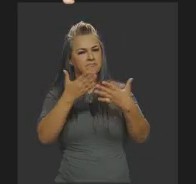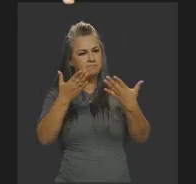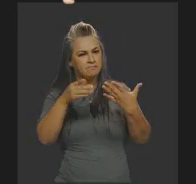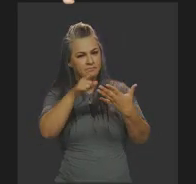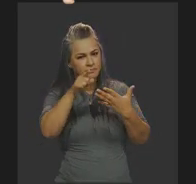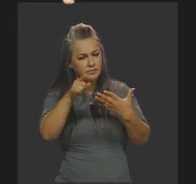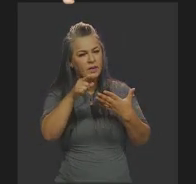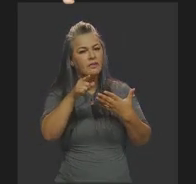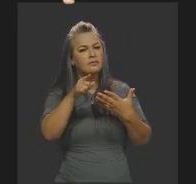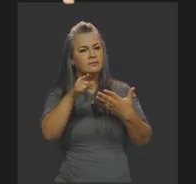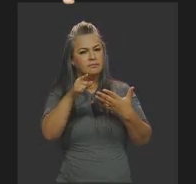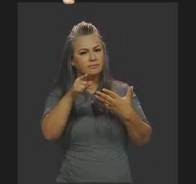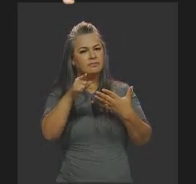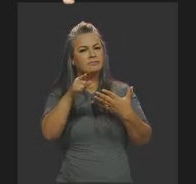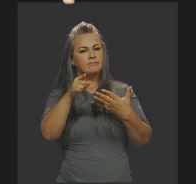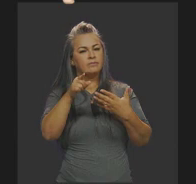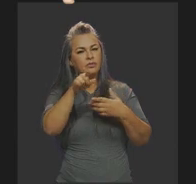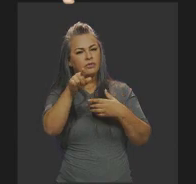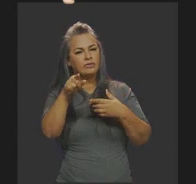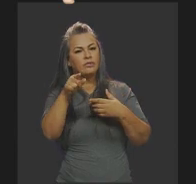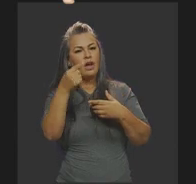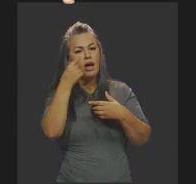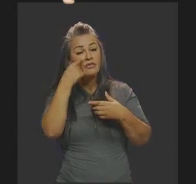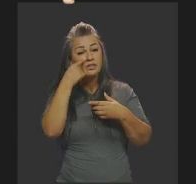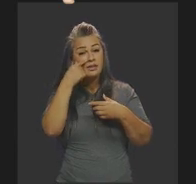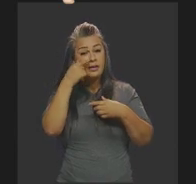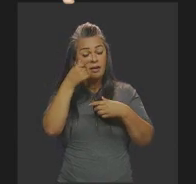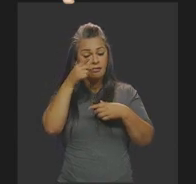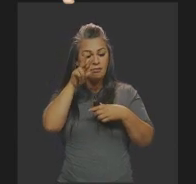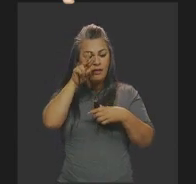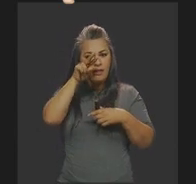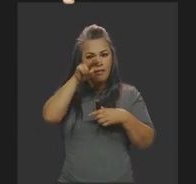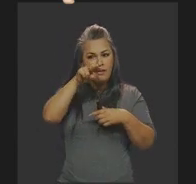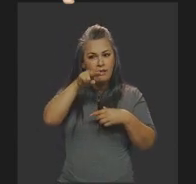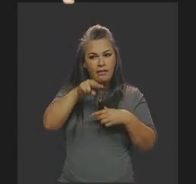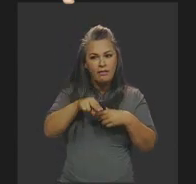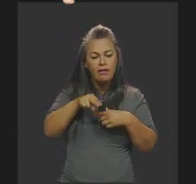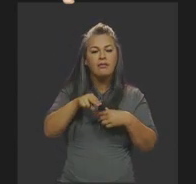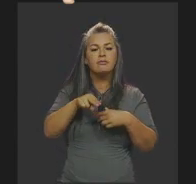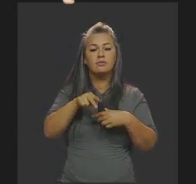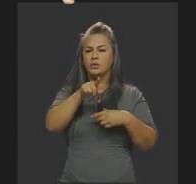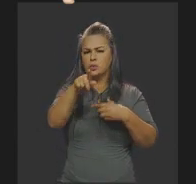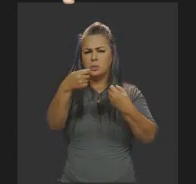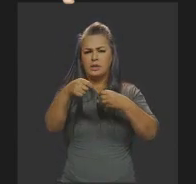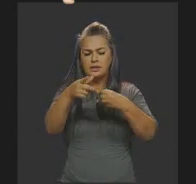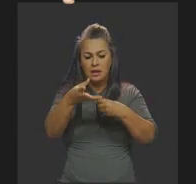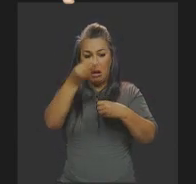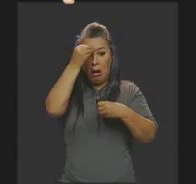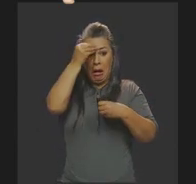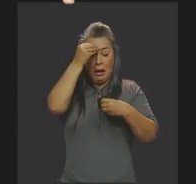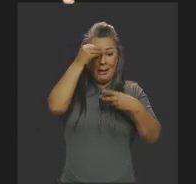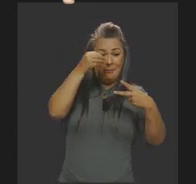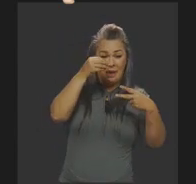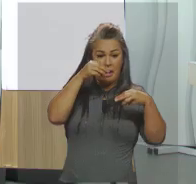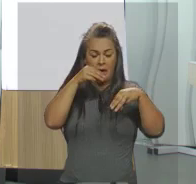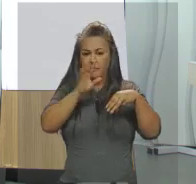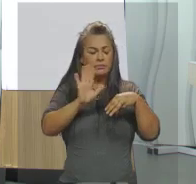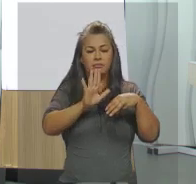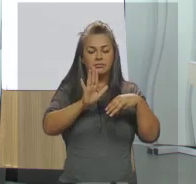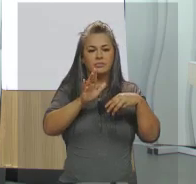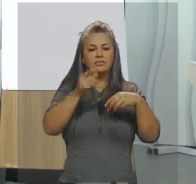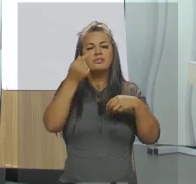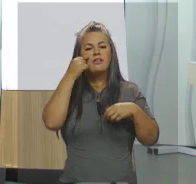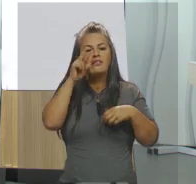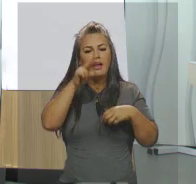estar no enunciado da questão, tá, gente? Não precisa de gravar esses casos, não. Então, aqui, ó. Mzão,